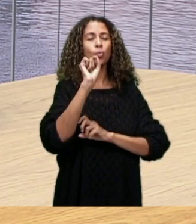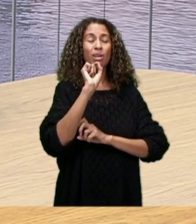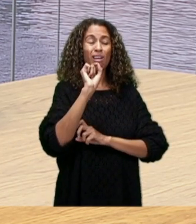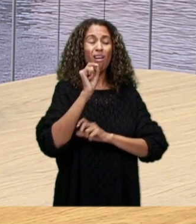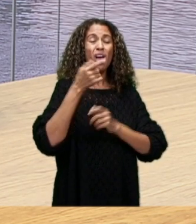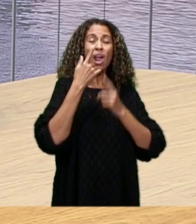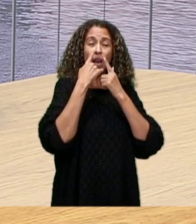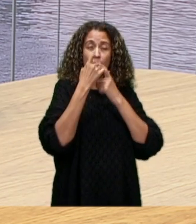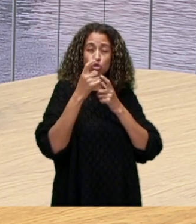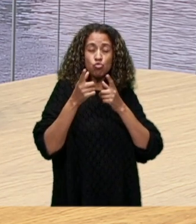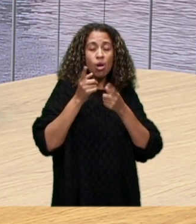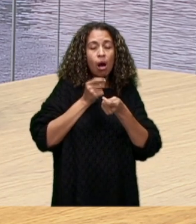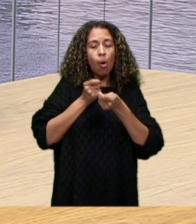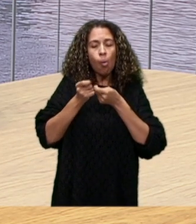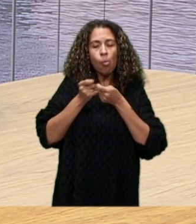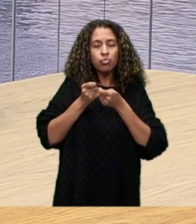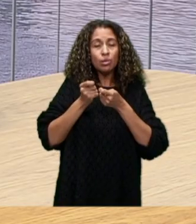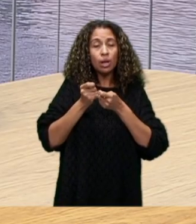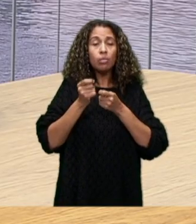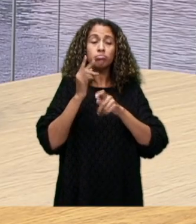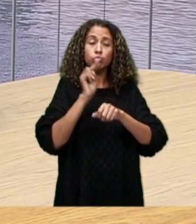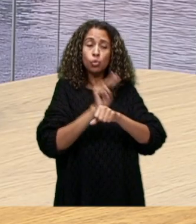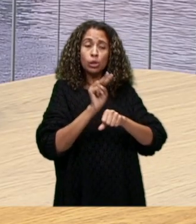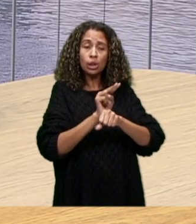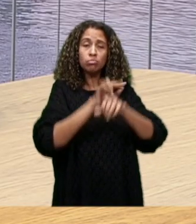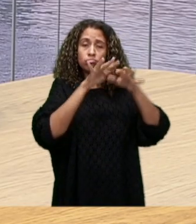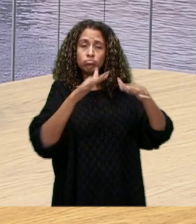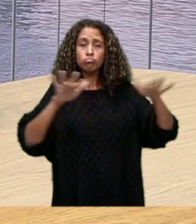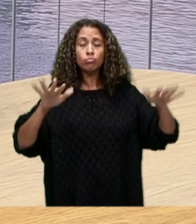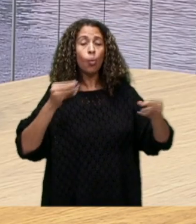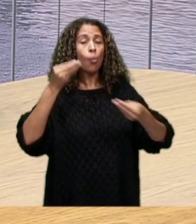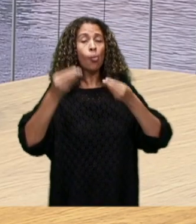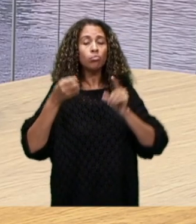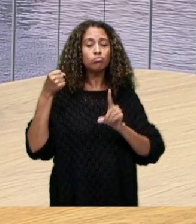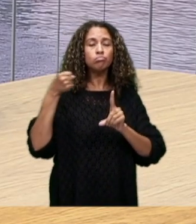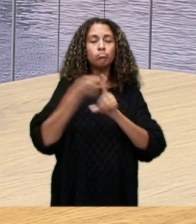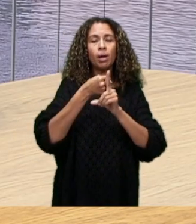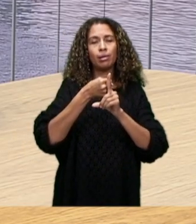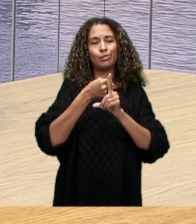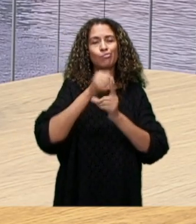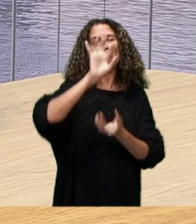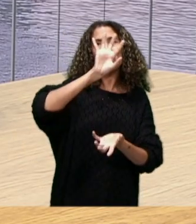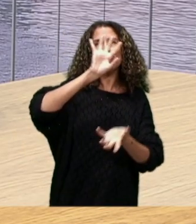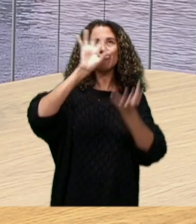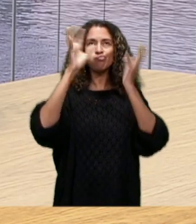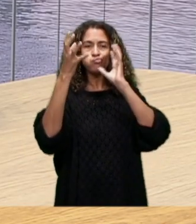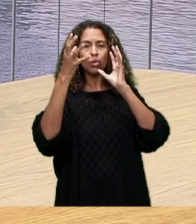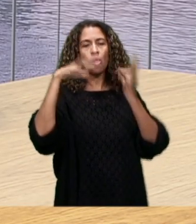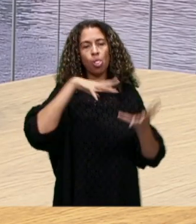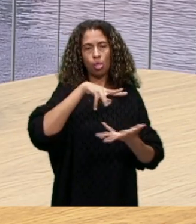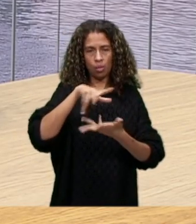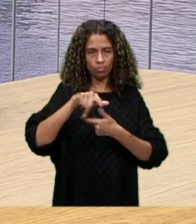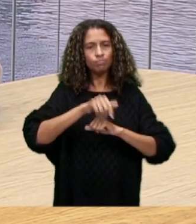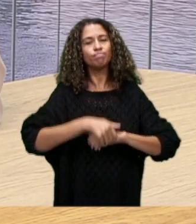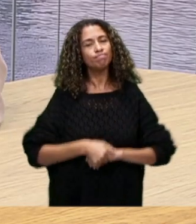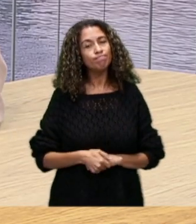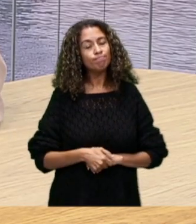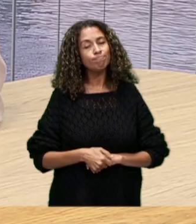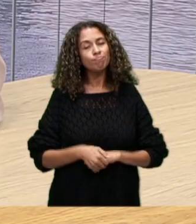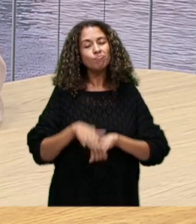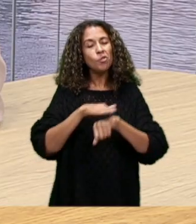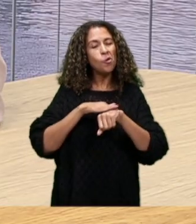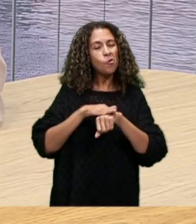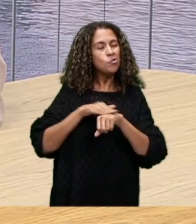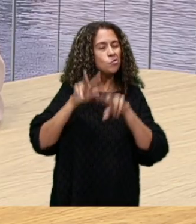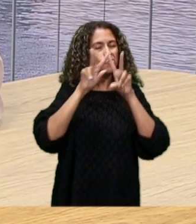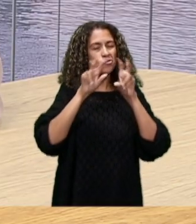lixo para a saúde dos oceanos e como isso pode impactar nas mudanças climáticas em curso. Para conversar conosco